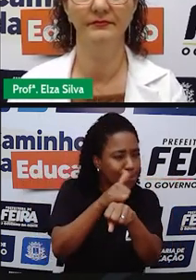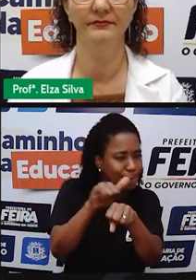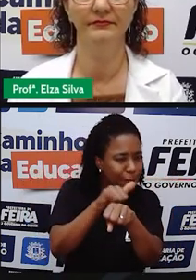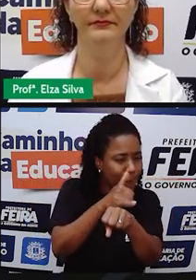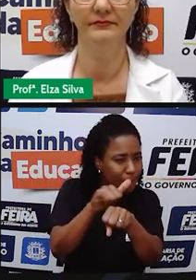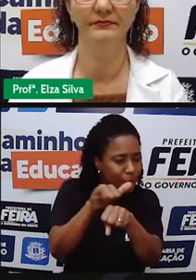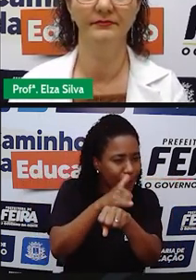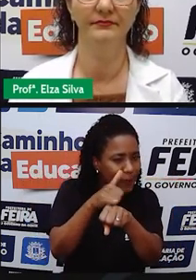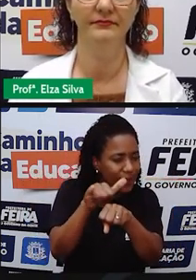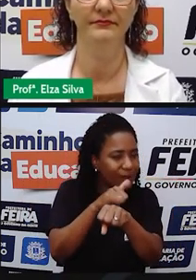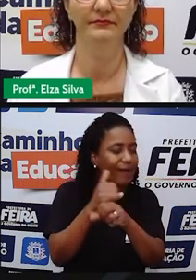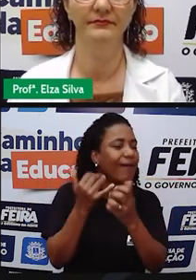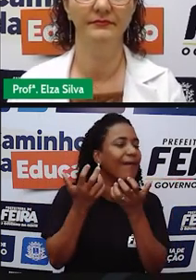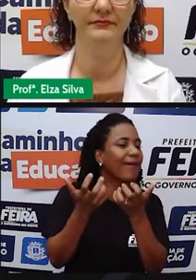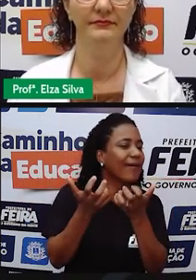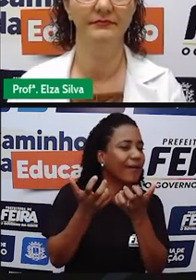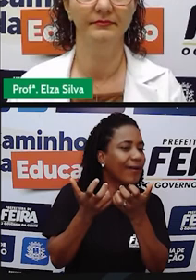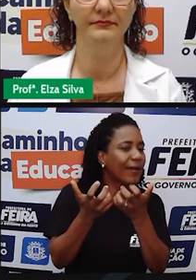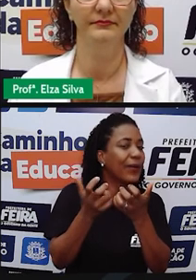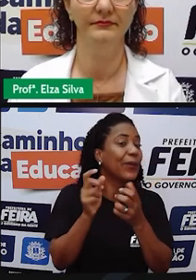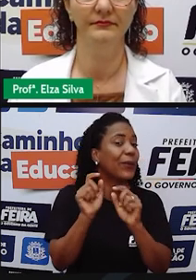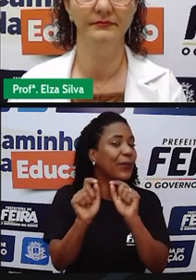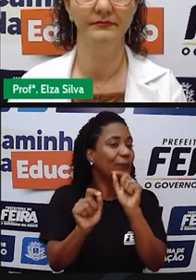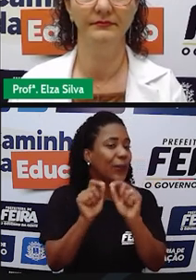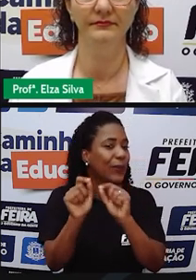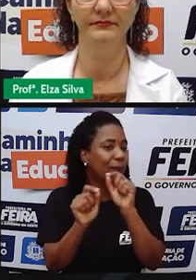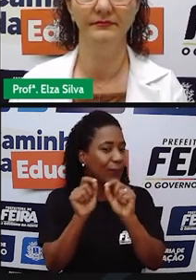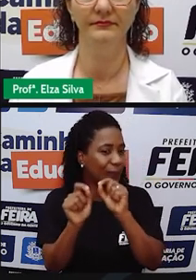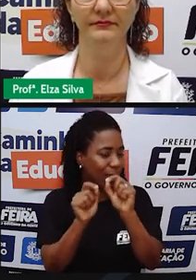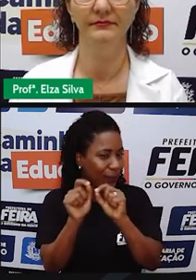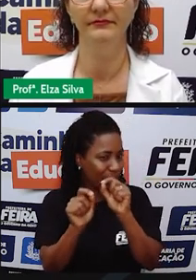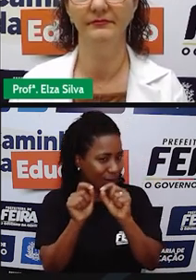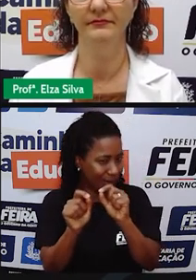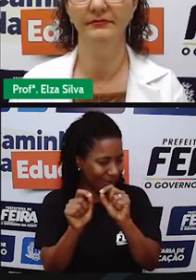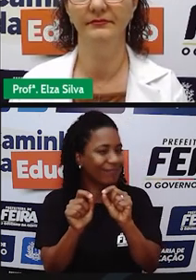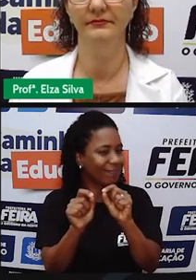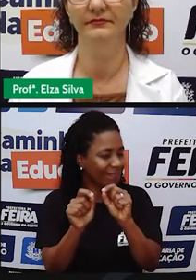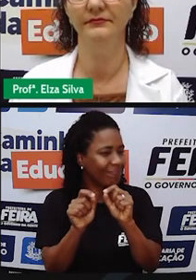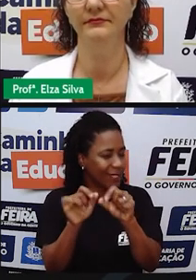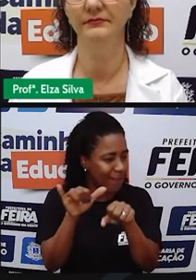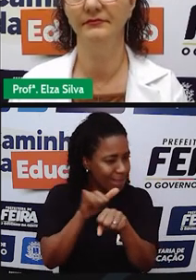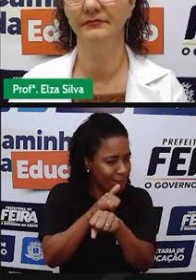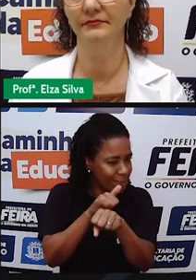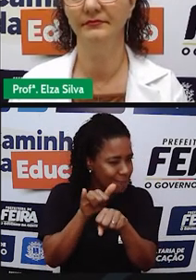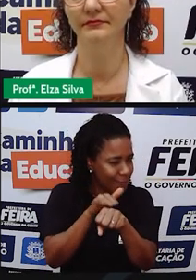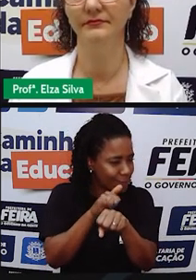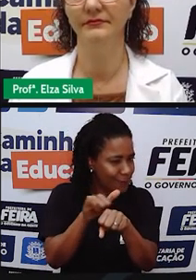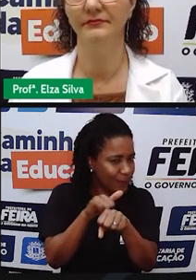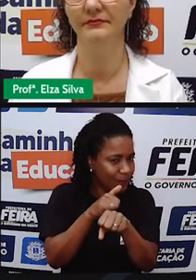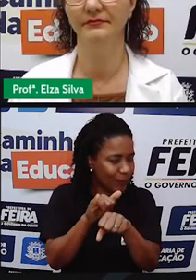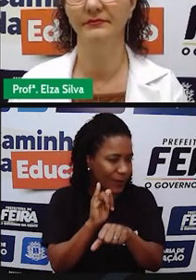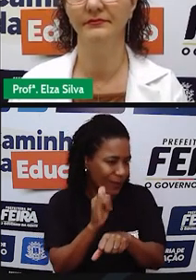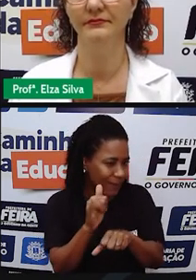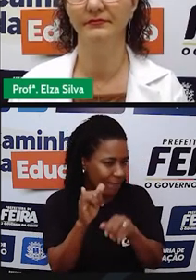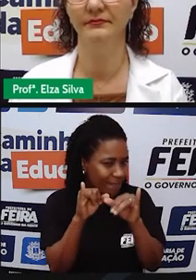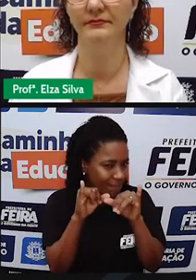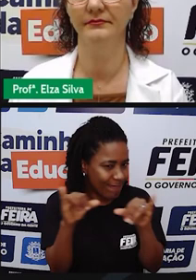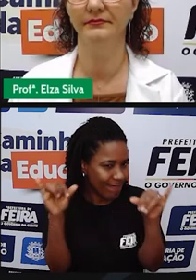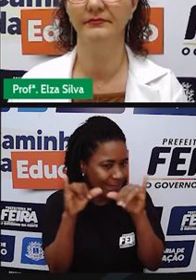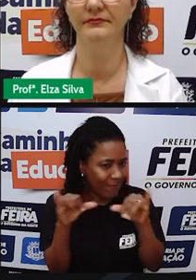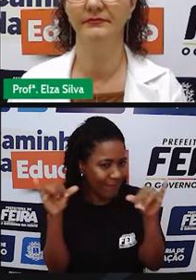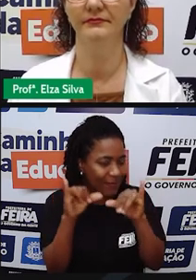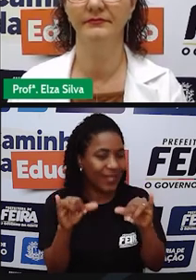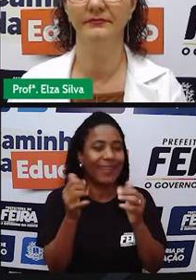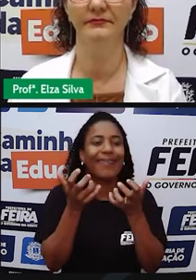lá no que a gente discutiu sobre qual é a intenção que está por trás de um anúncio publicitário ou de uma propaganda. O que é